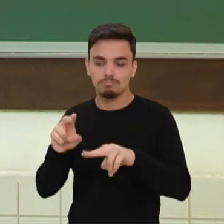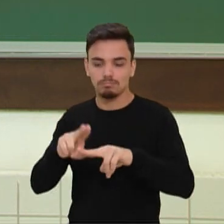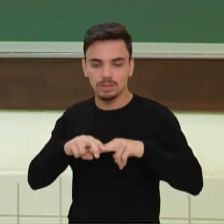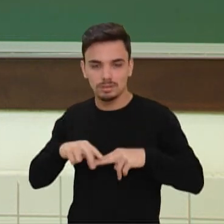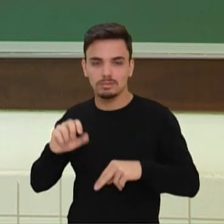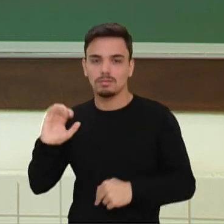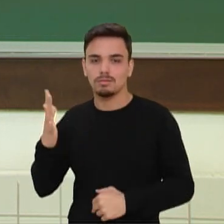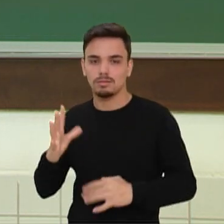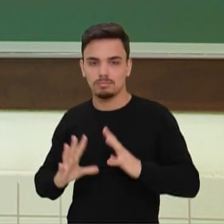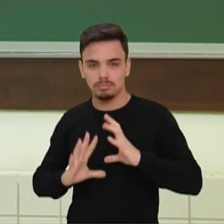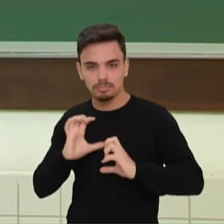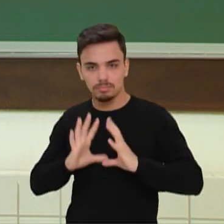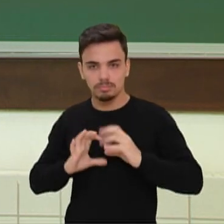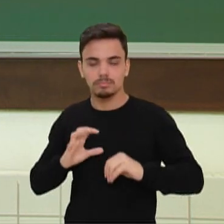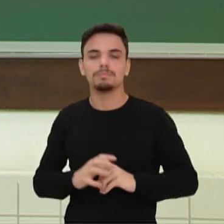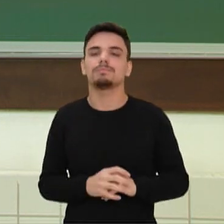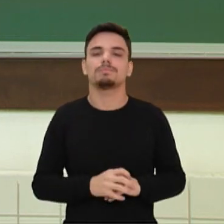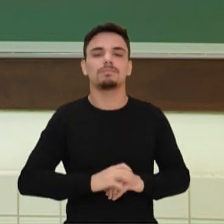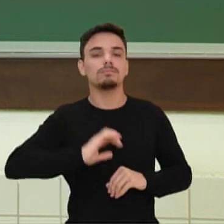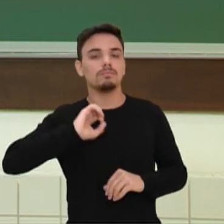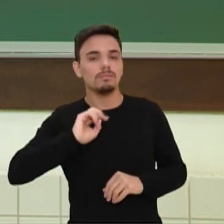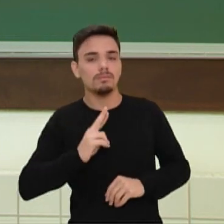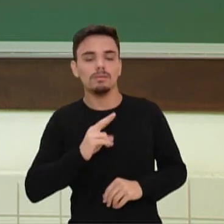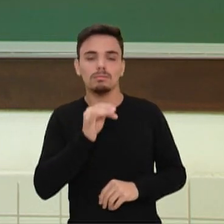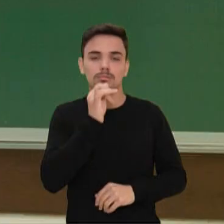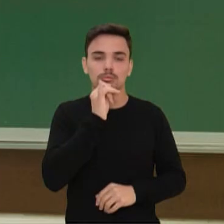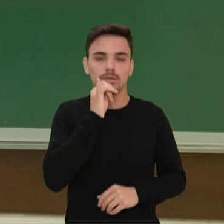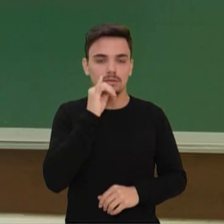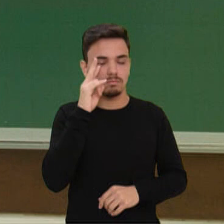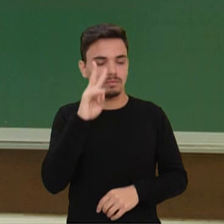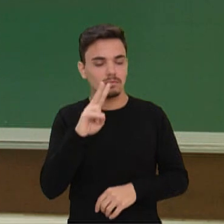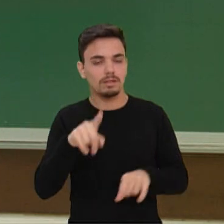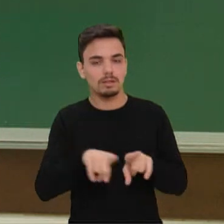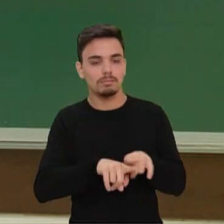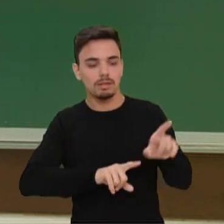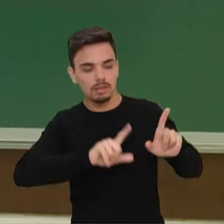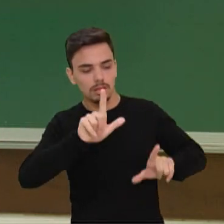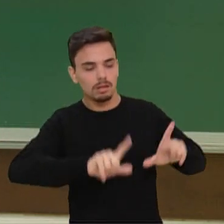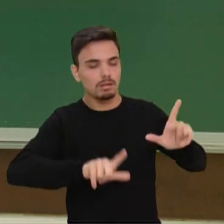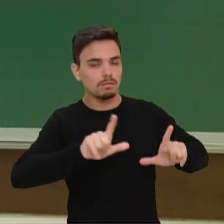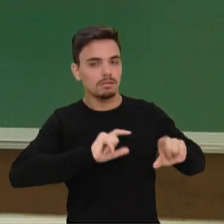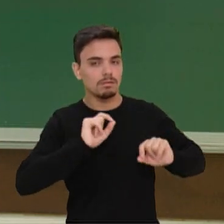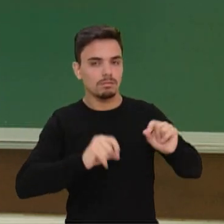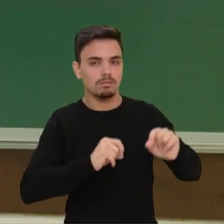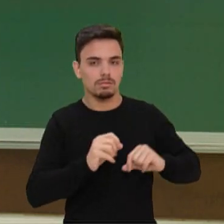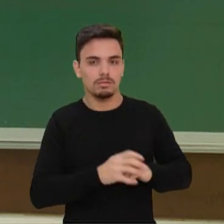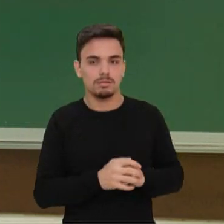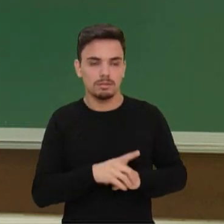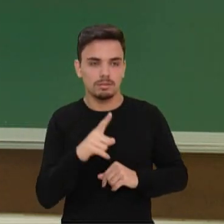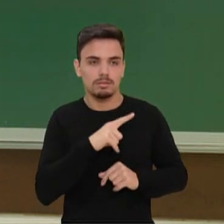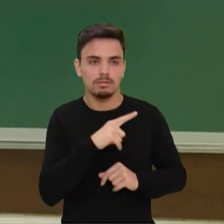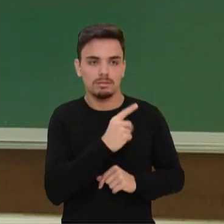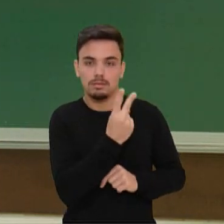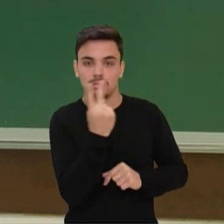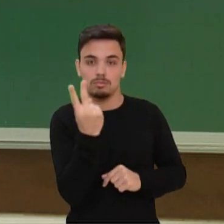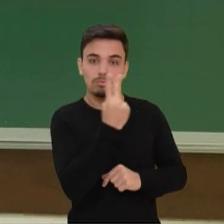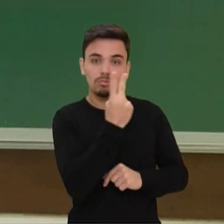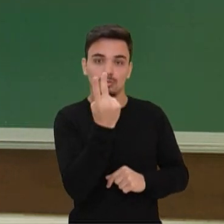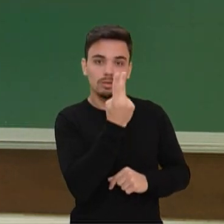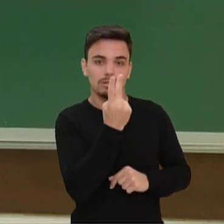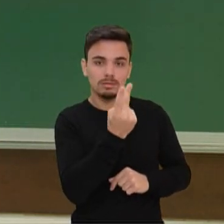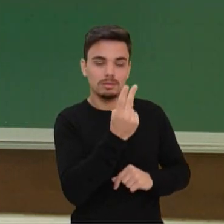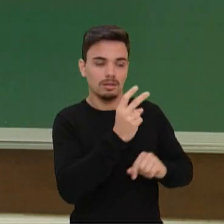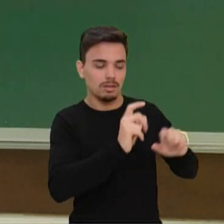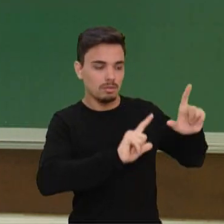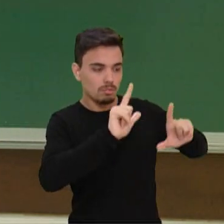conflito. Ou, por exemplo, quando a gente vai assistir um pouco de televisão e daí em 2 canais diferentes está passando